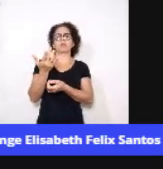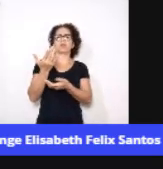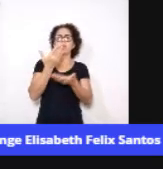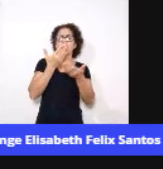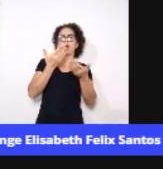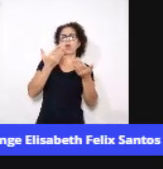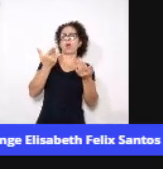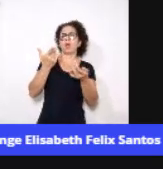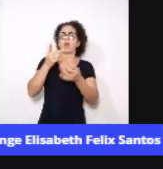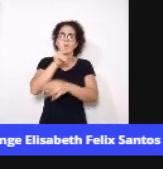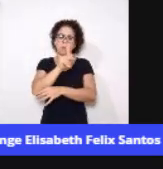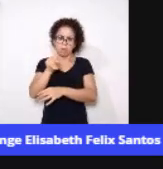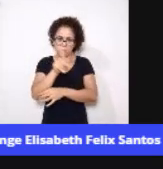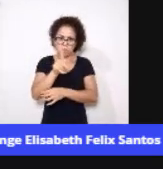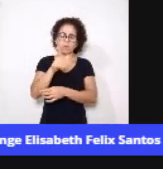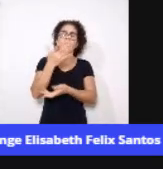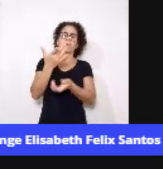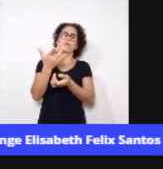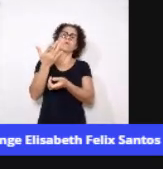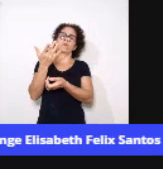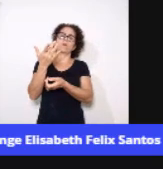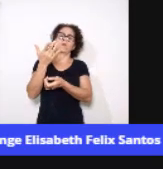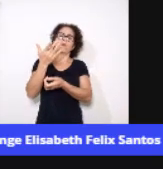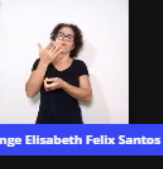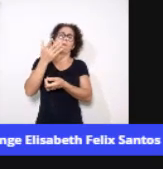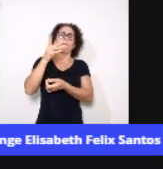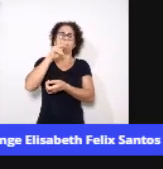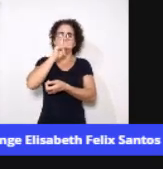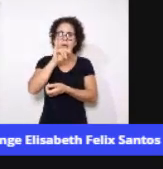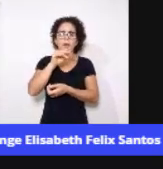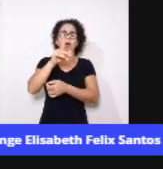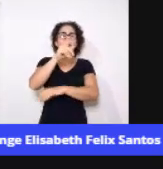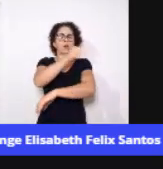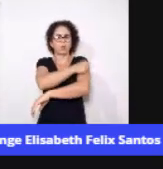e discentes, né? Por exemplo, se você olhar aqui